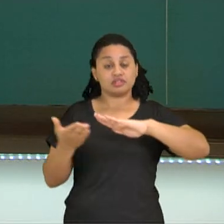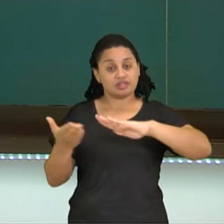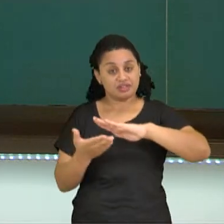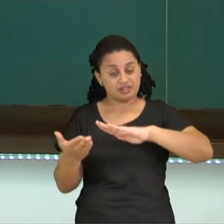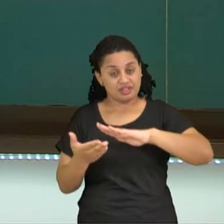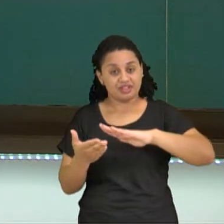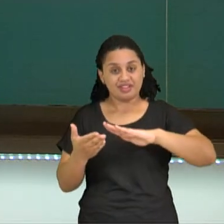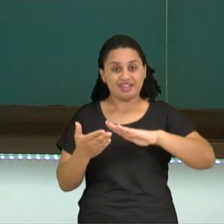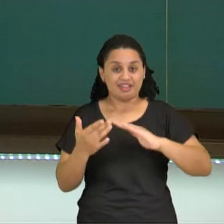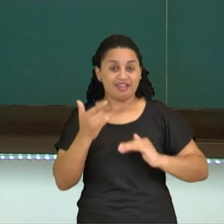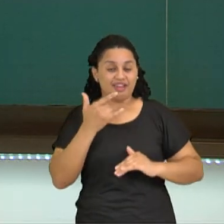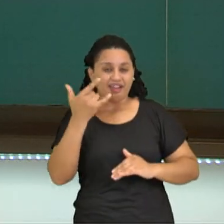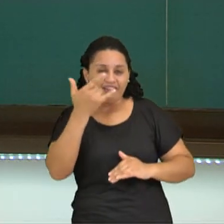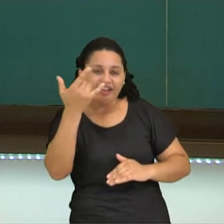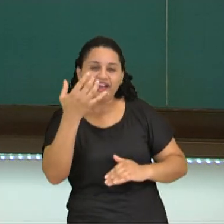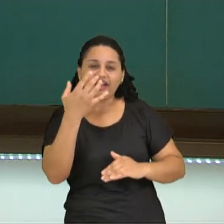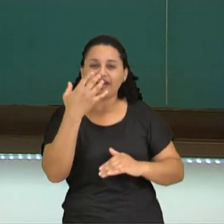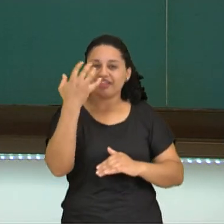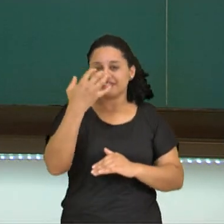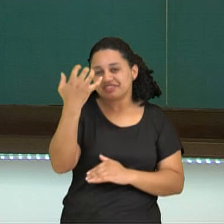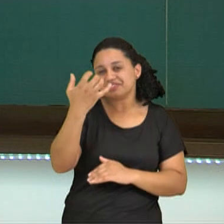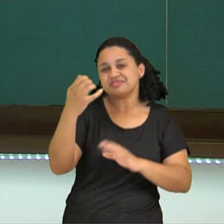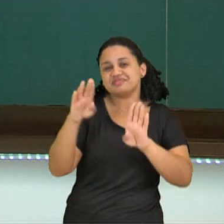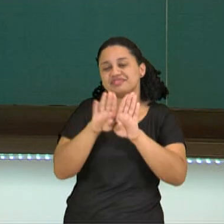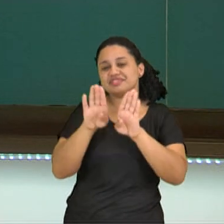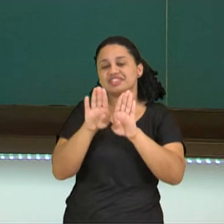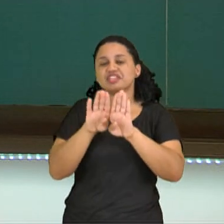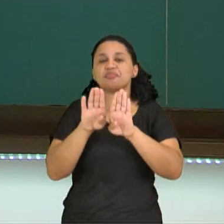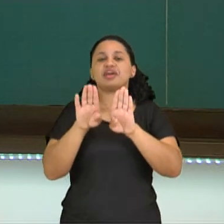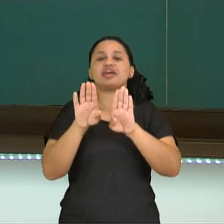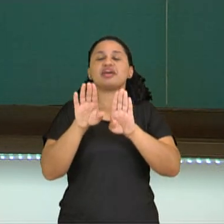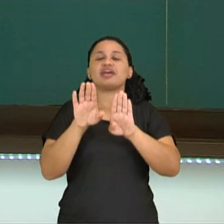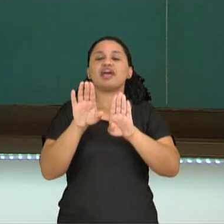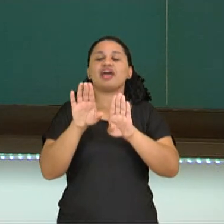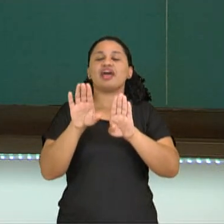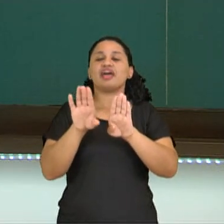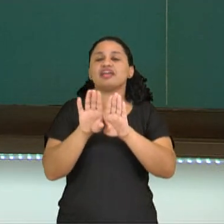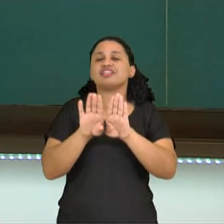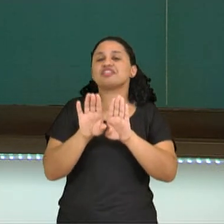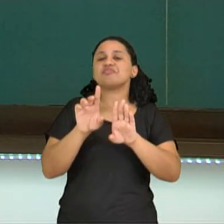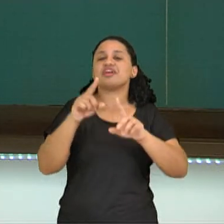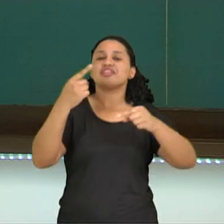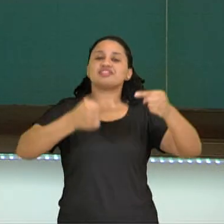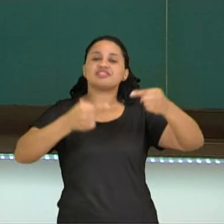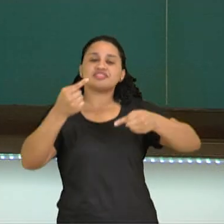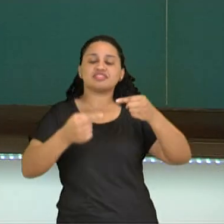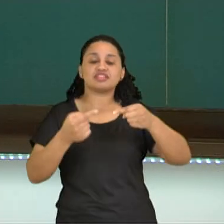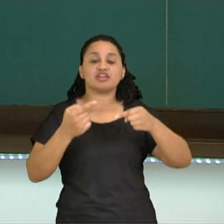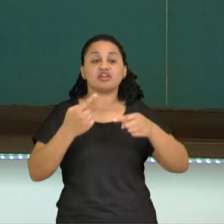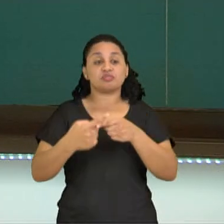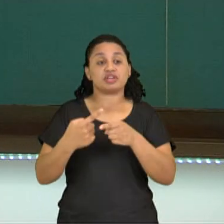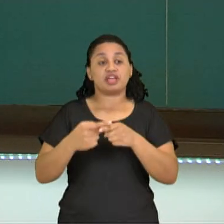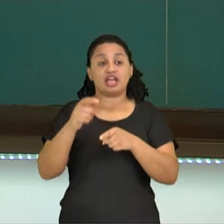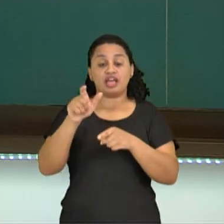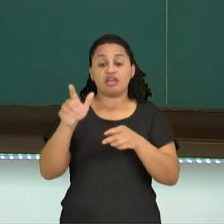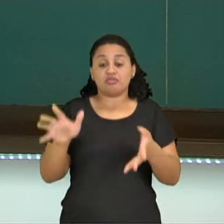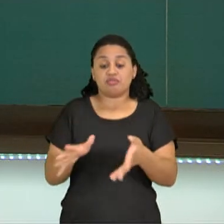polêmico, através do título, né, que eu seduzo o meu leitor, eu instigo o leitor a ler o texto